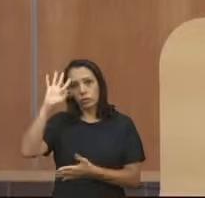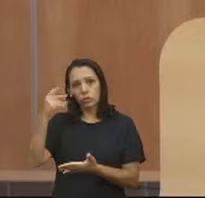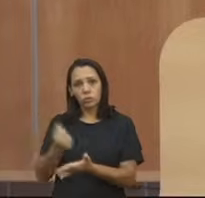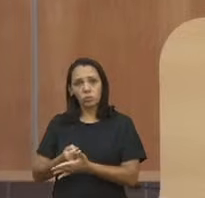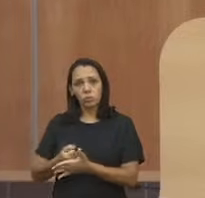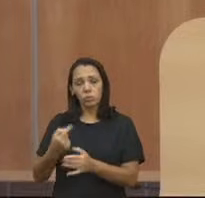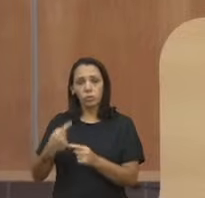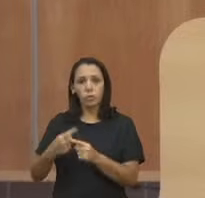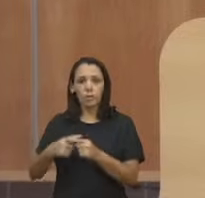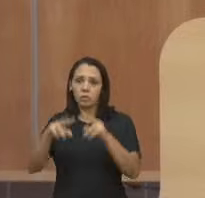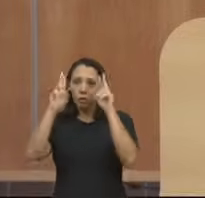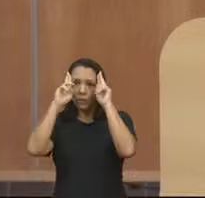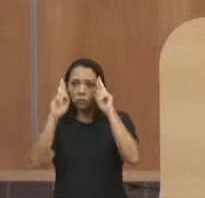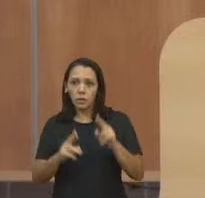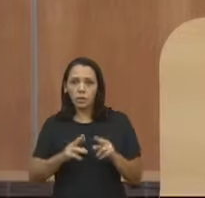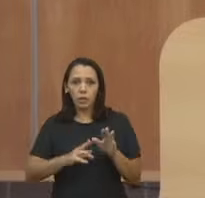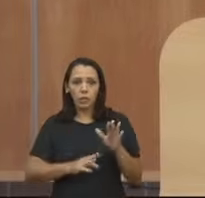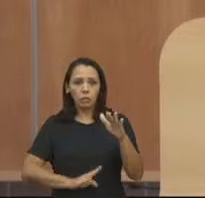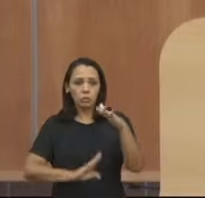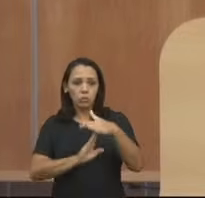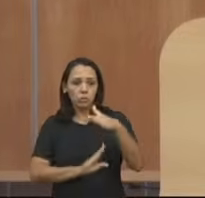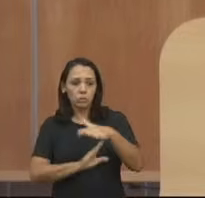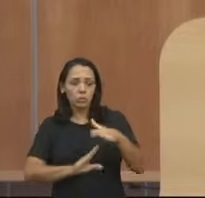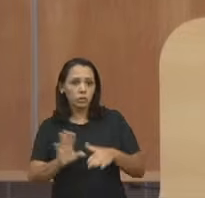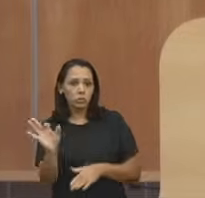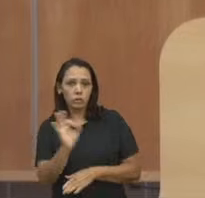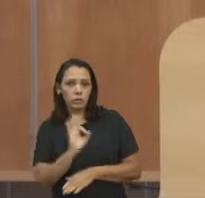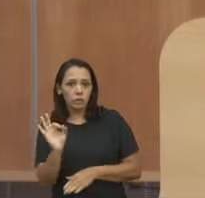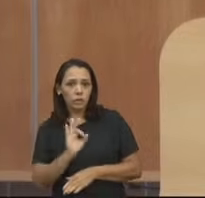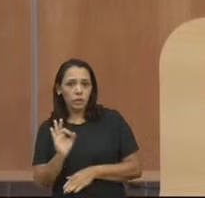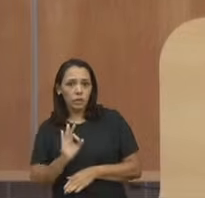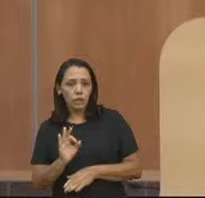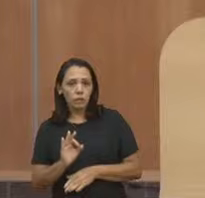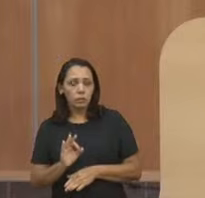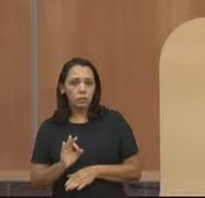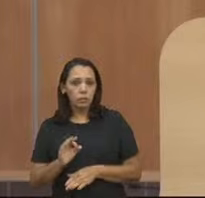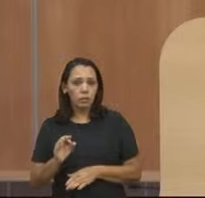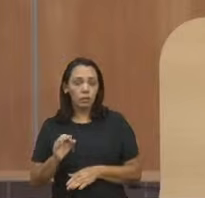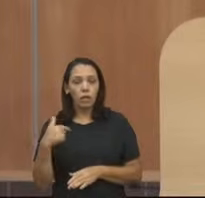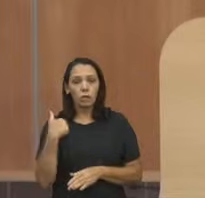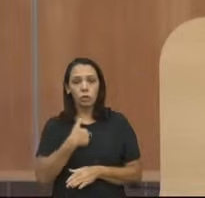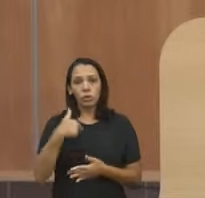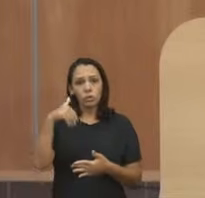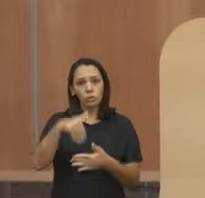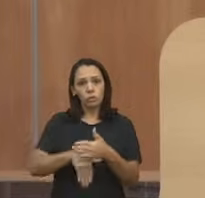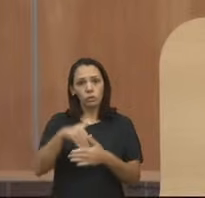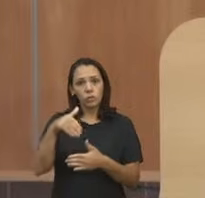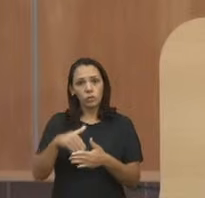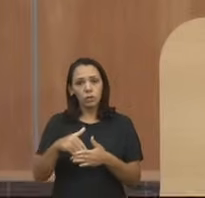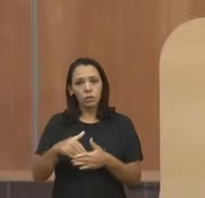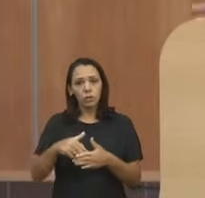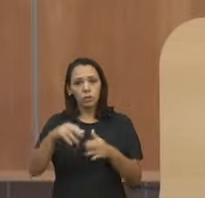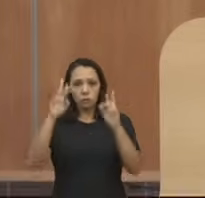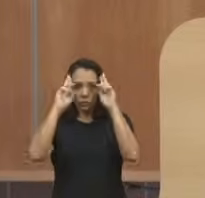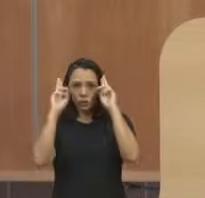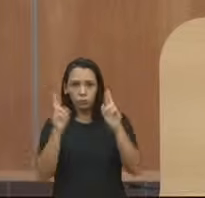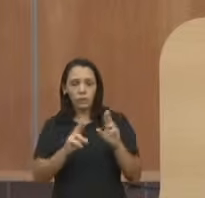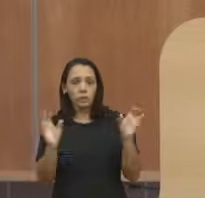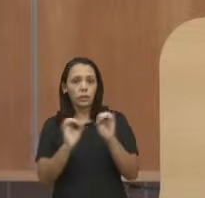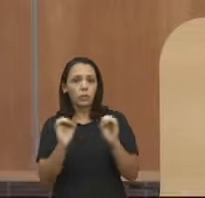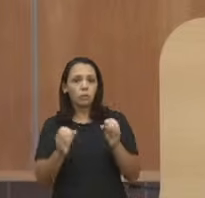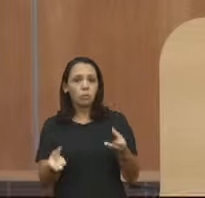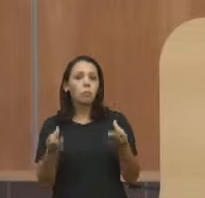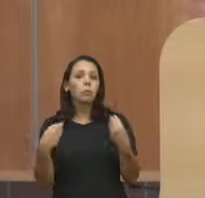20%. Você não vai respeitar o que a Câmara votou, decidir onde foi aplicado o recurso, essa Câmara não serve para mais